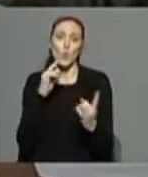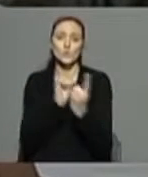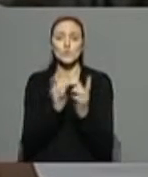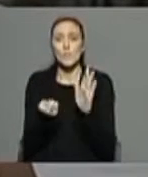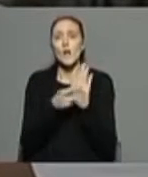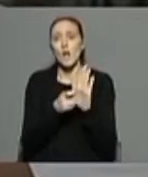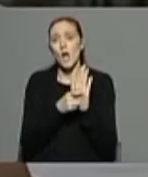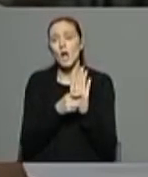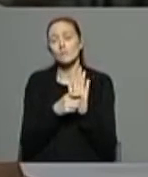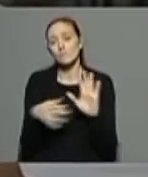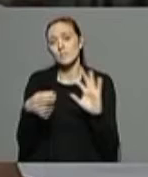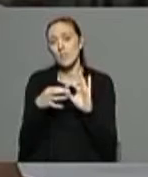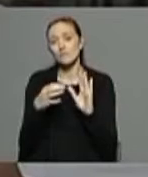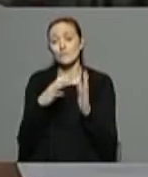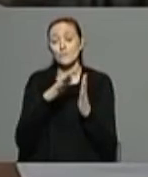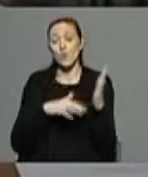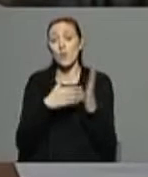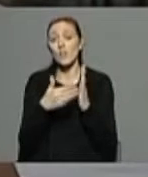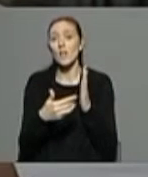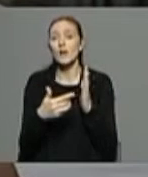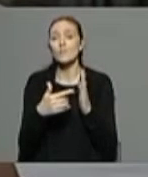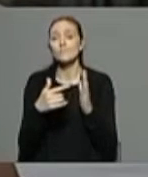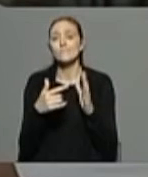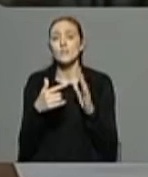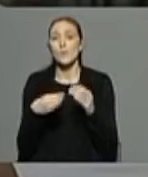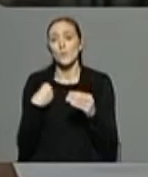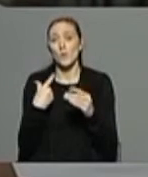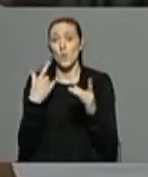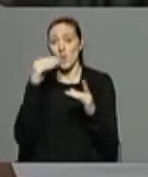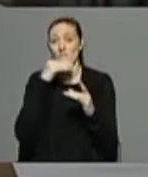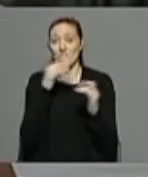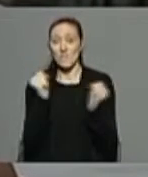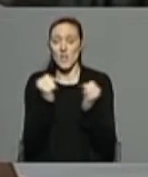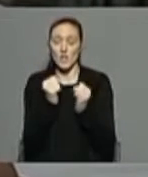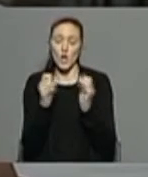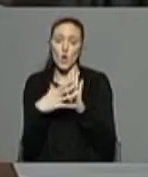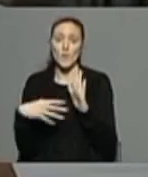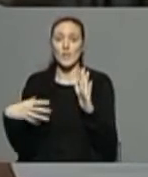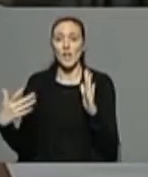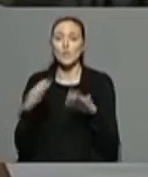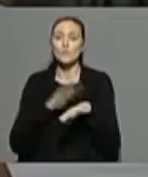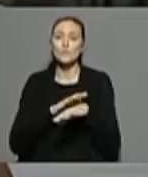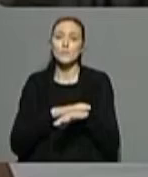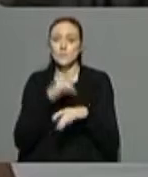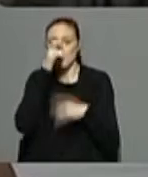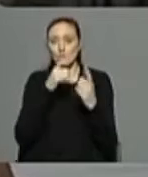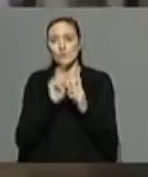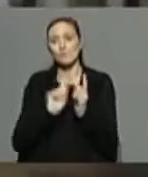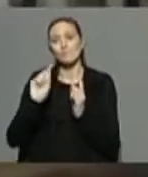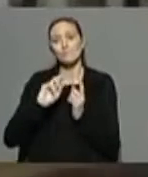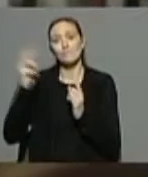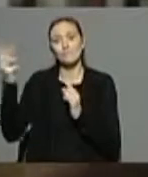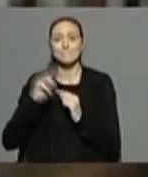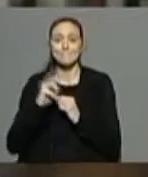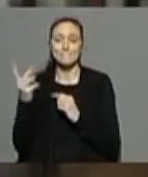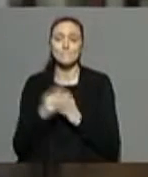tendo em conta o calendário que são, principalmente no inverno, que é a época mais complicada para a deslocação das pessoas a outras ilhas. Com